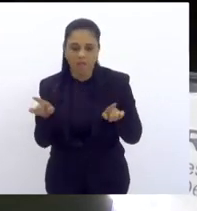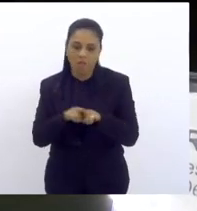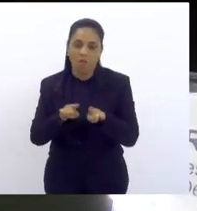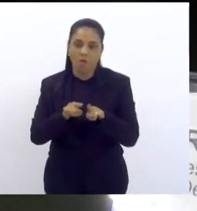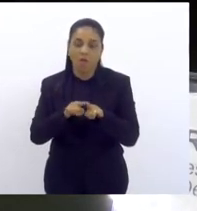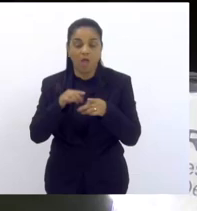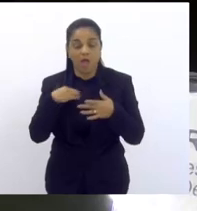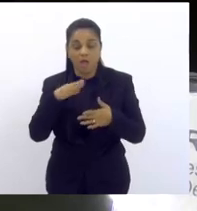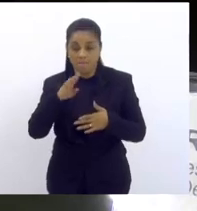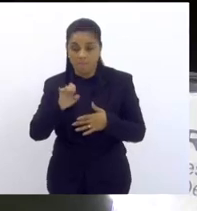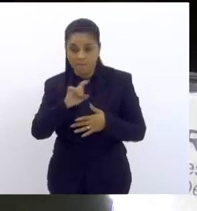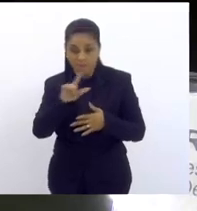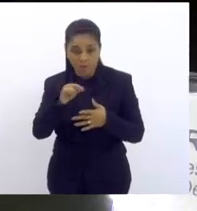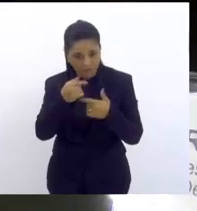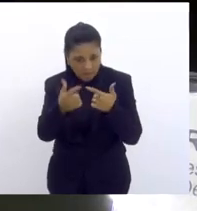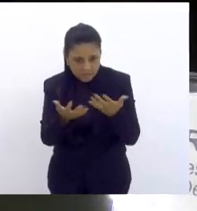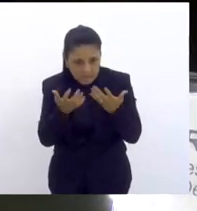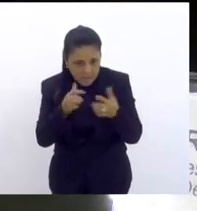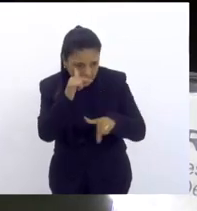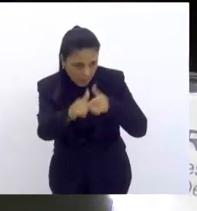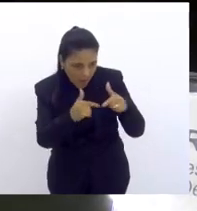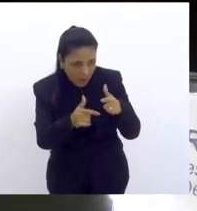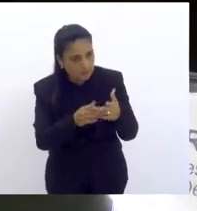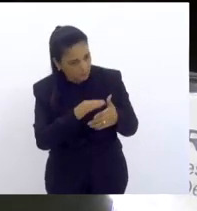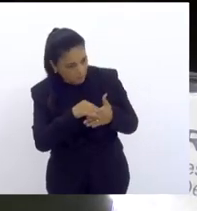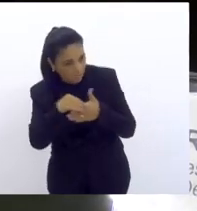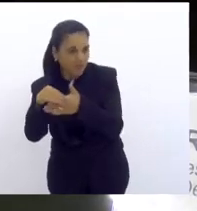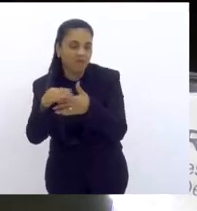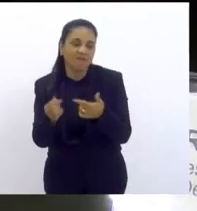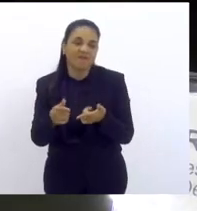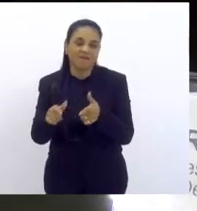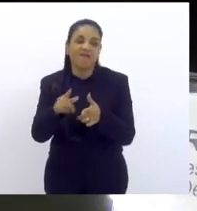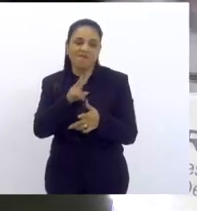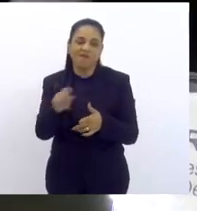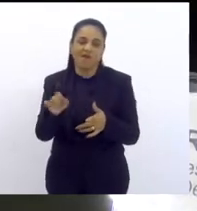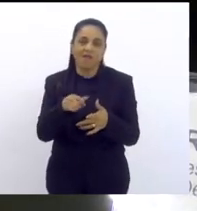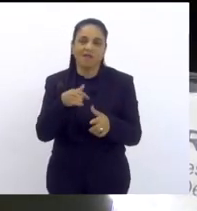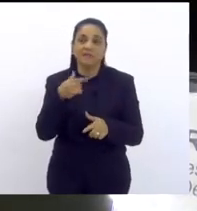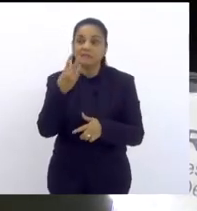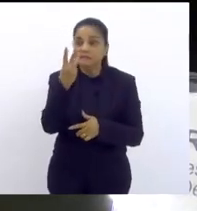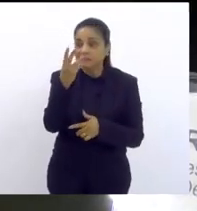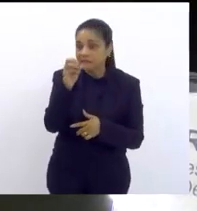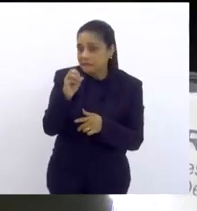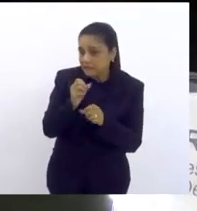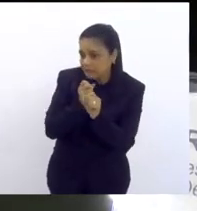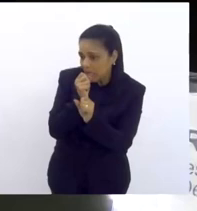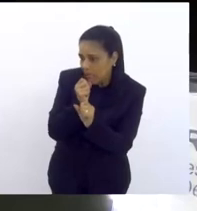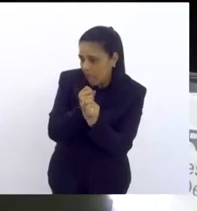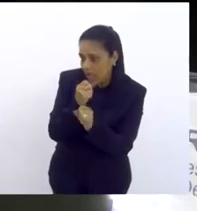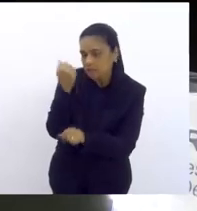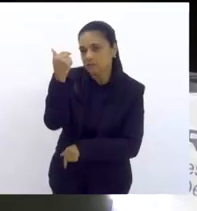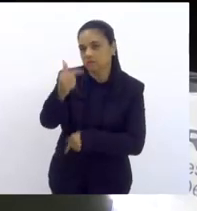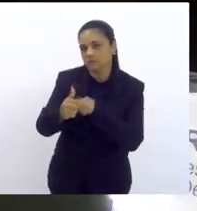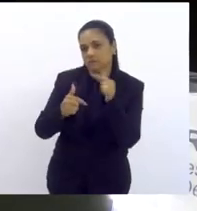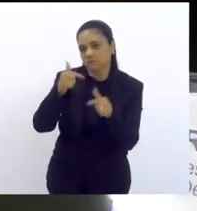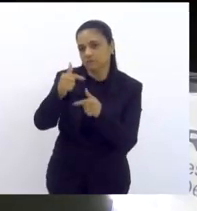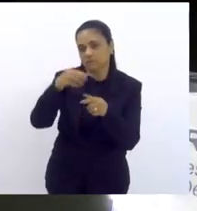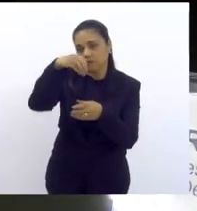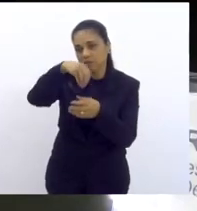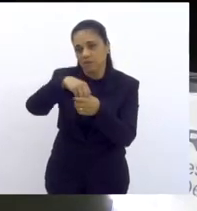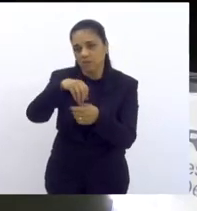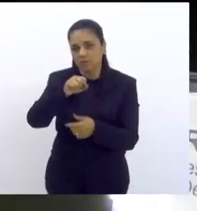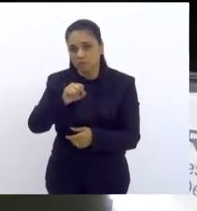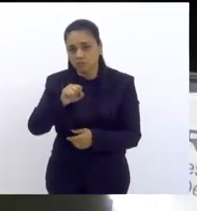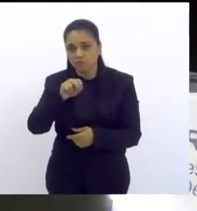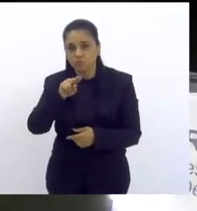na minha mão falou ah você quer trabalhar então agora você vai trabalhar e aí se passaram 30 anos né e eu posso dizer que